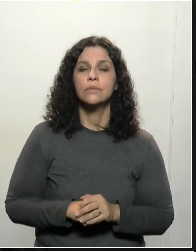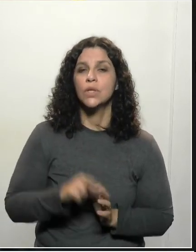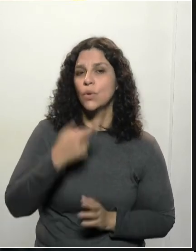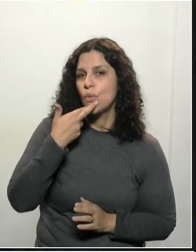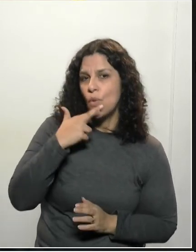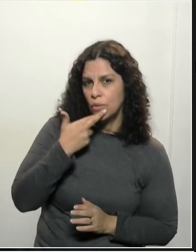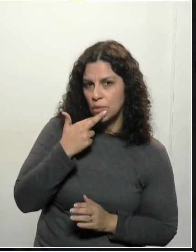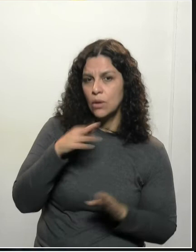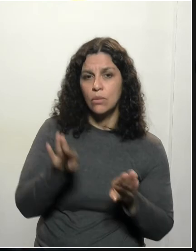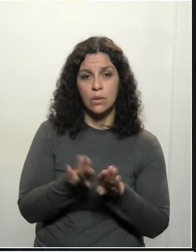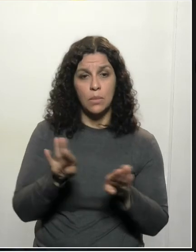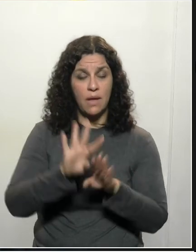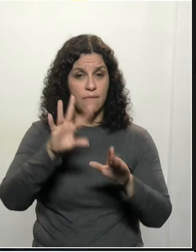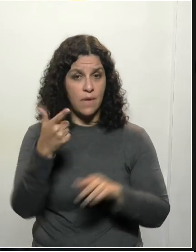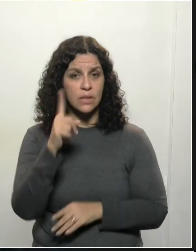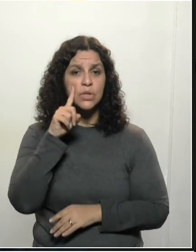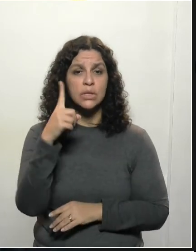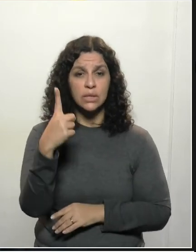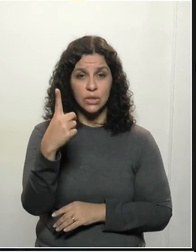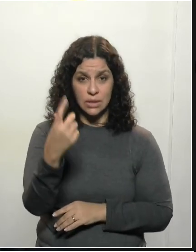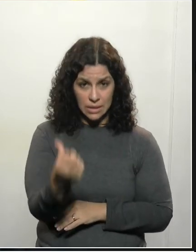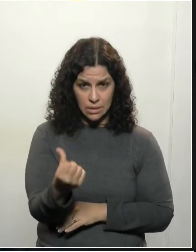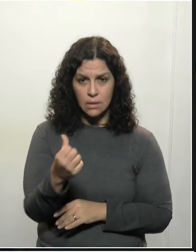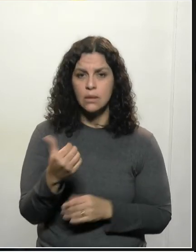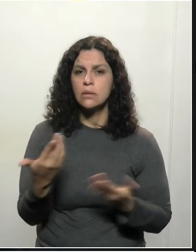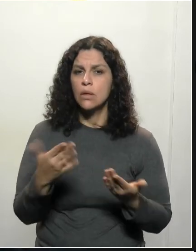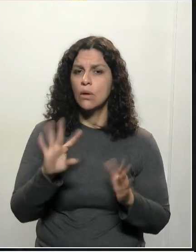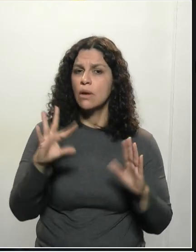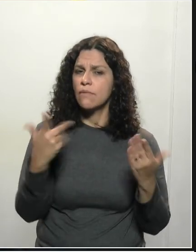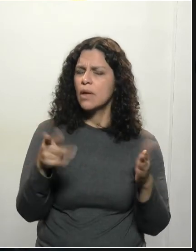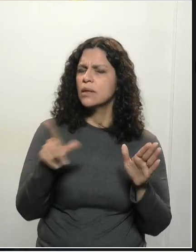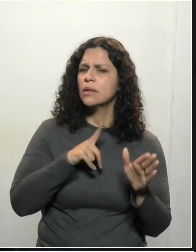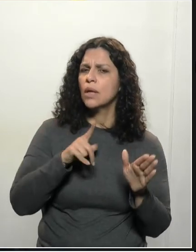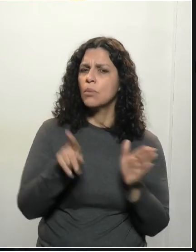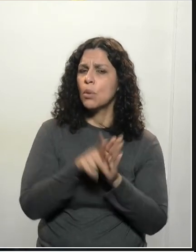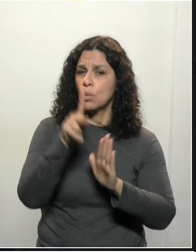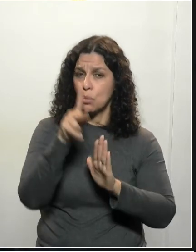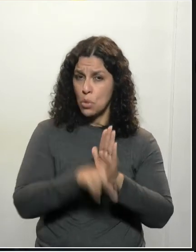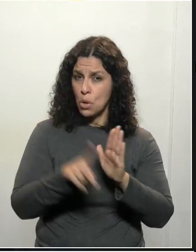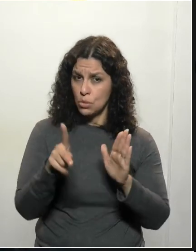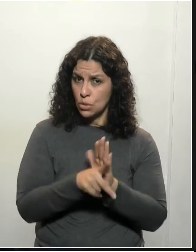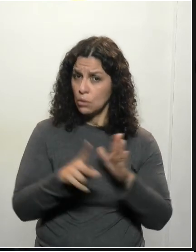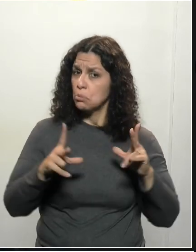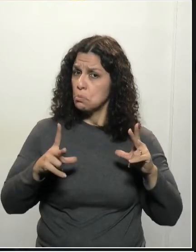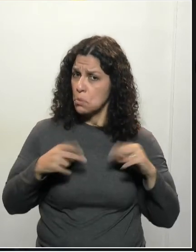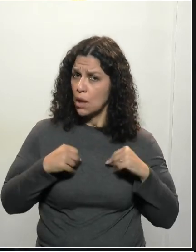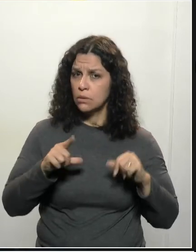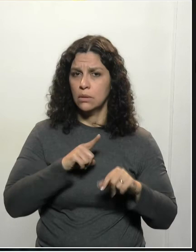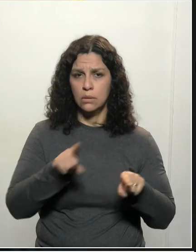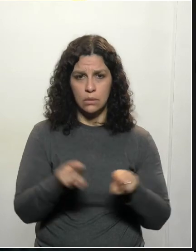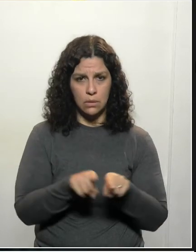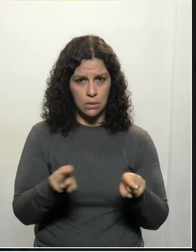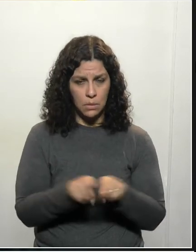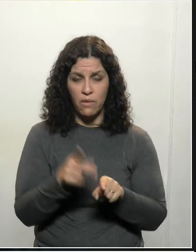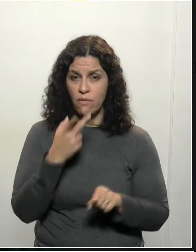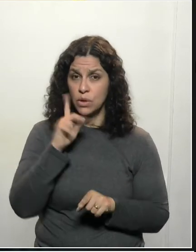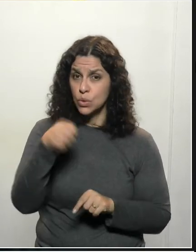a comemoração do Dia do Entregador, que é um projeto muito meritório,